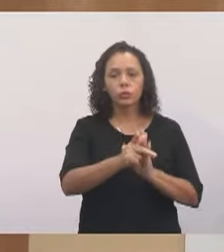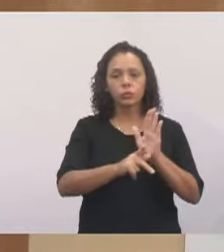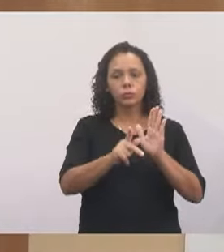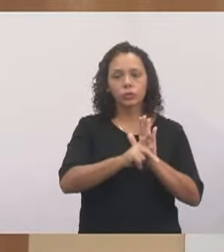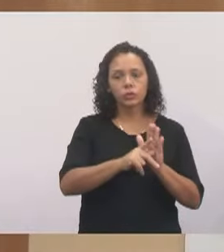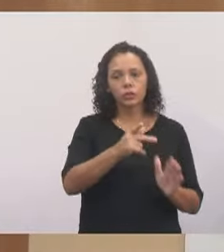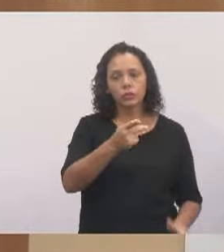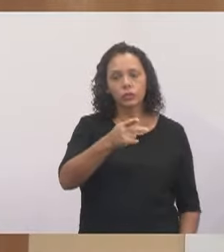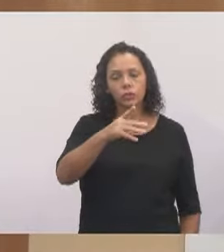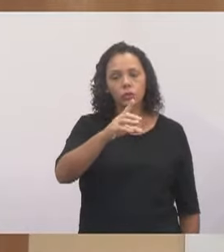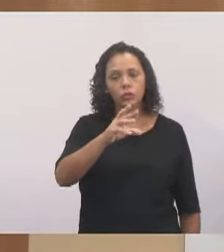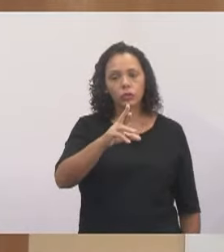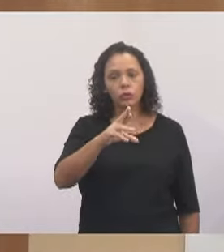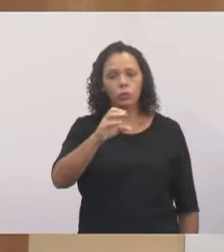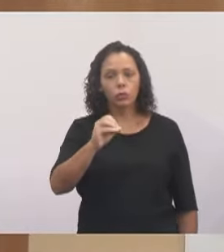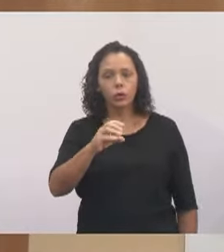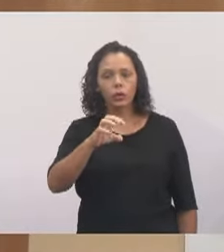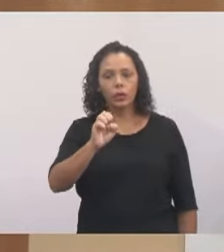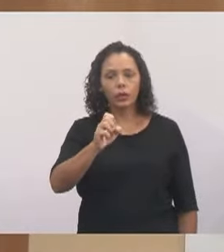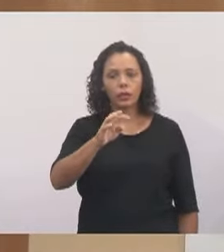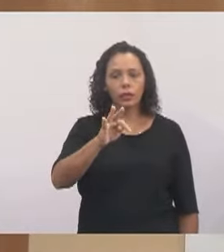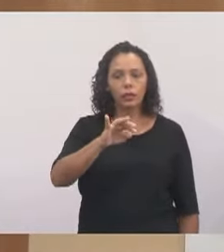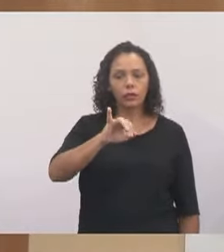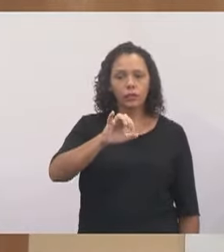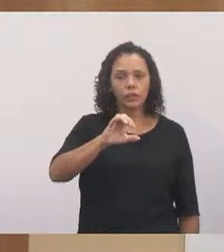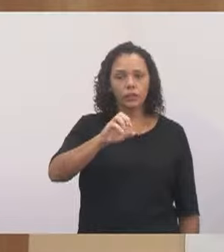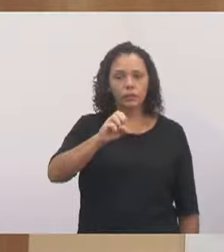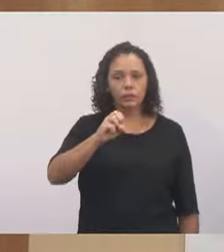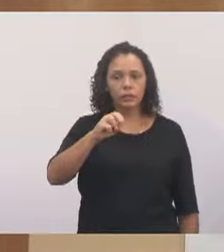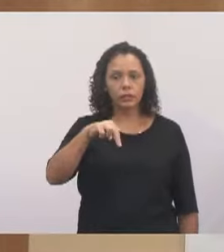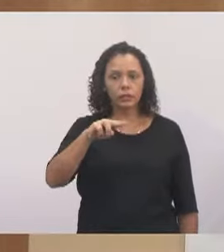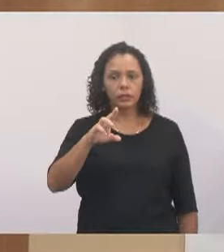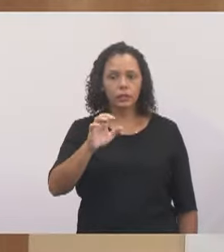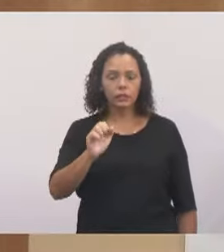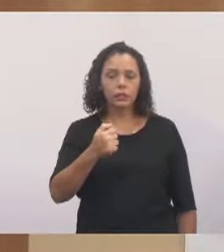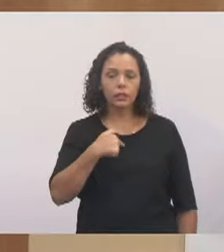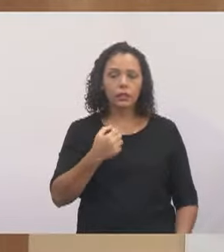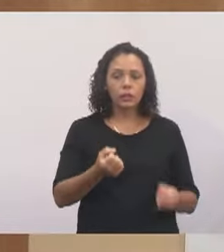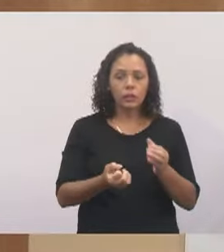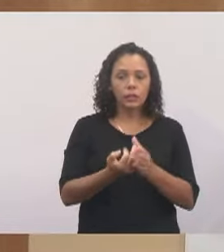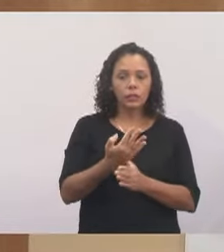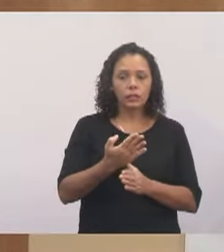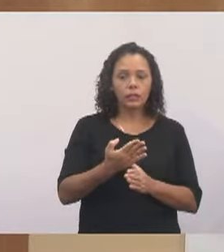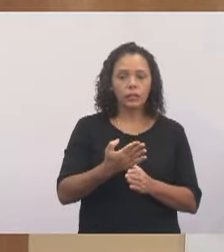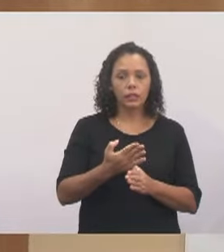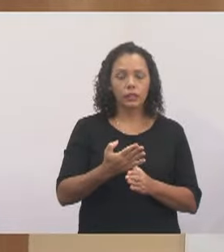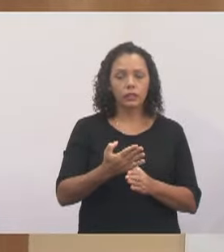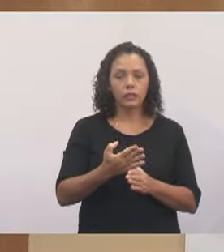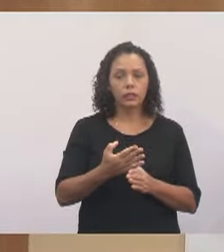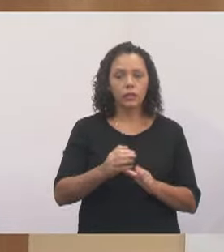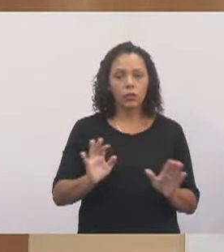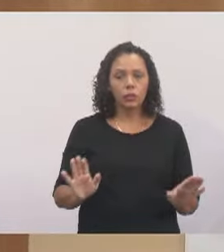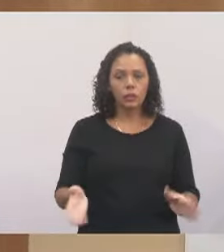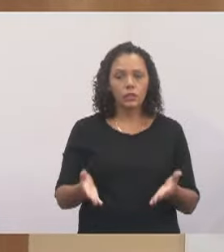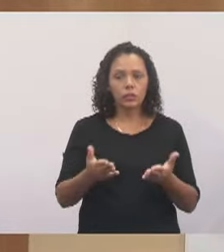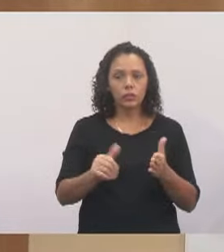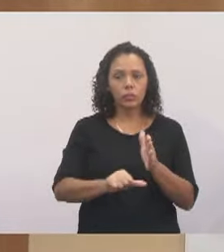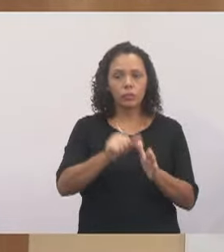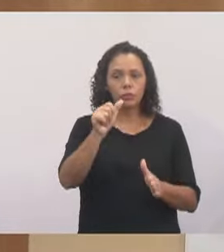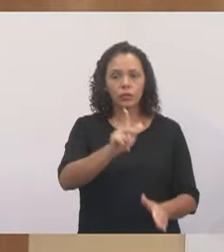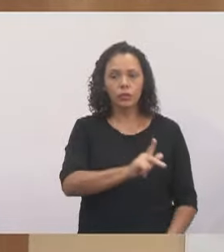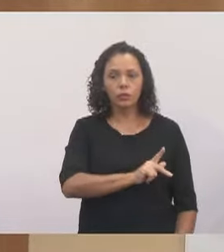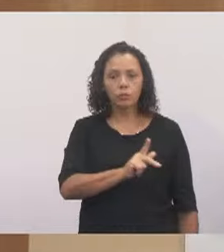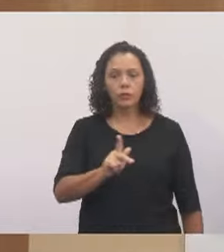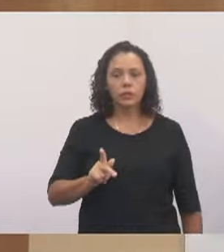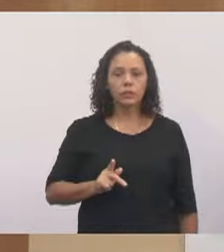estar junto nesse projeto. Sou cofundadora desse projeto, né? Eu incentivei o primeiro presidente a